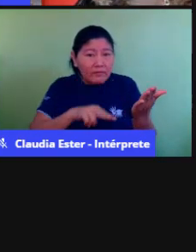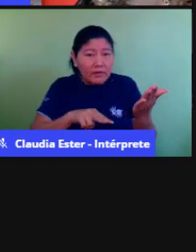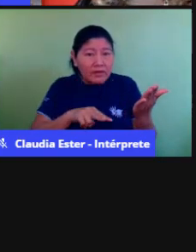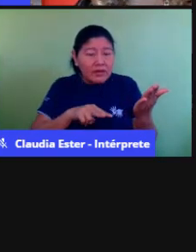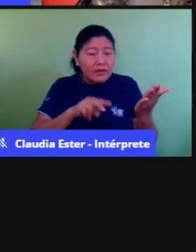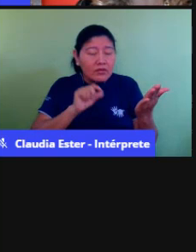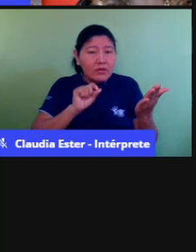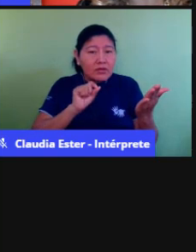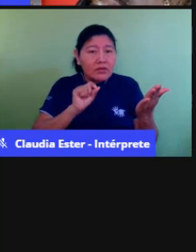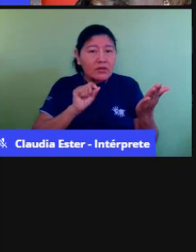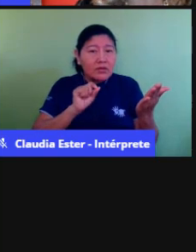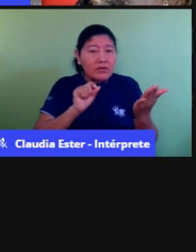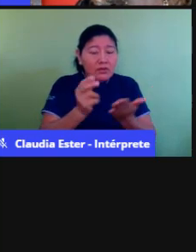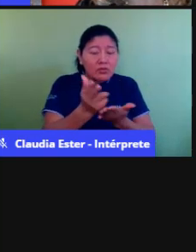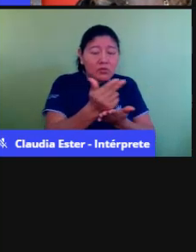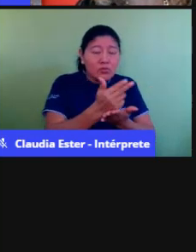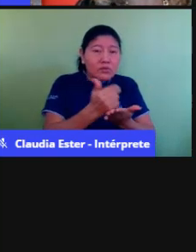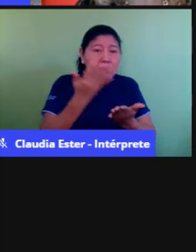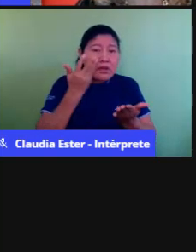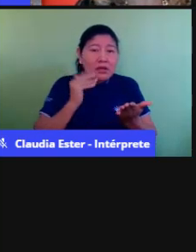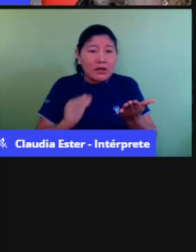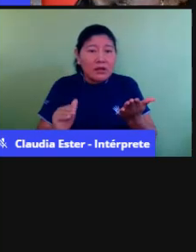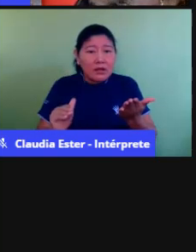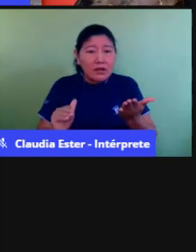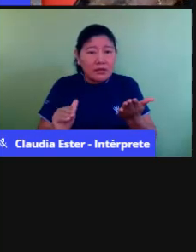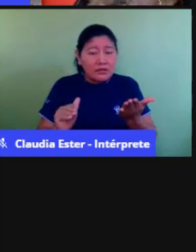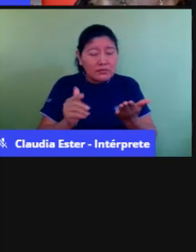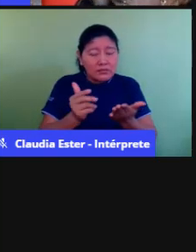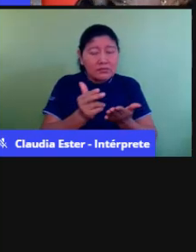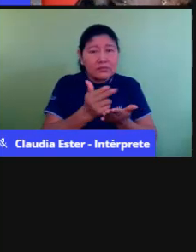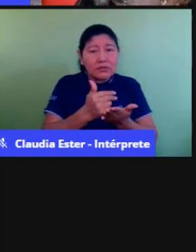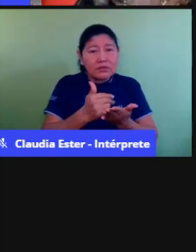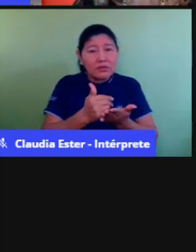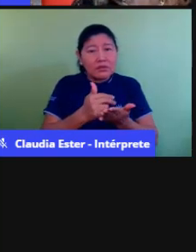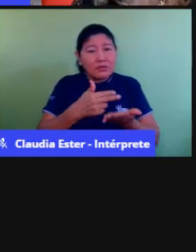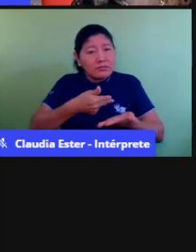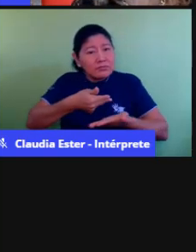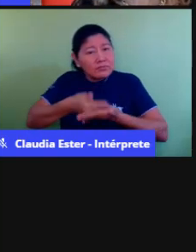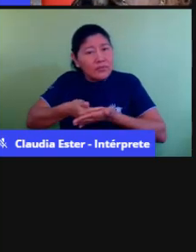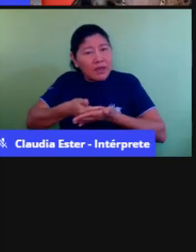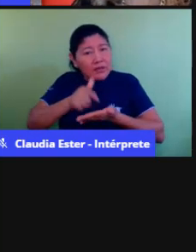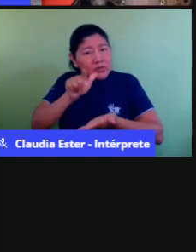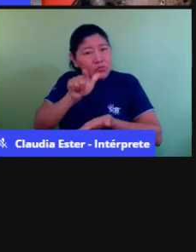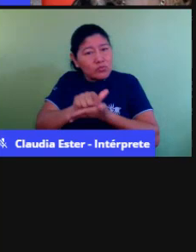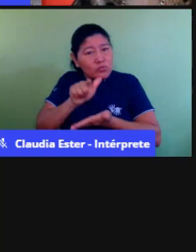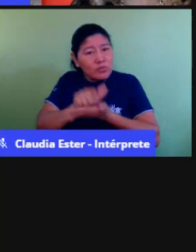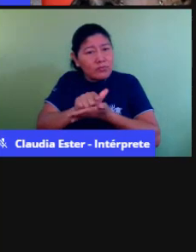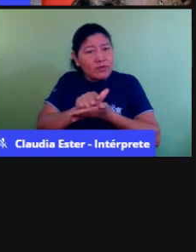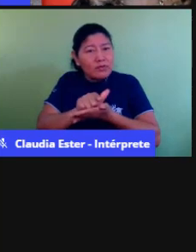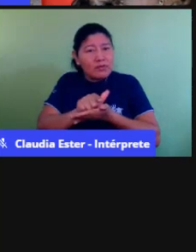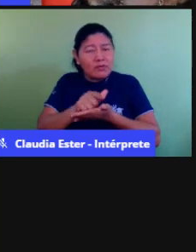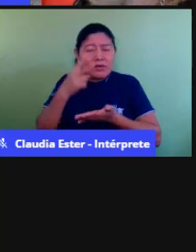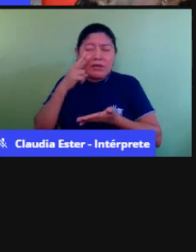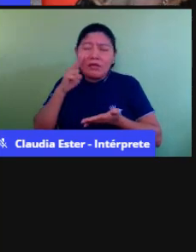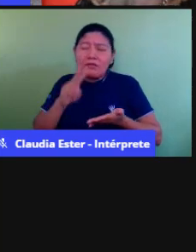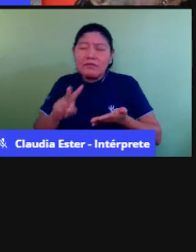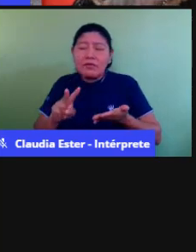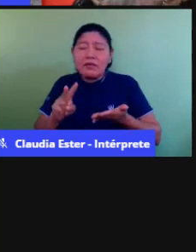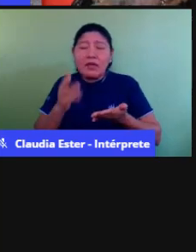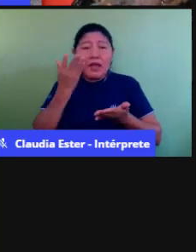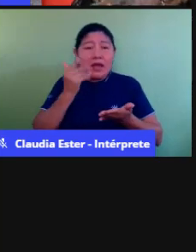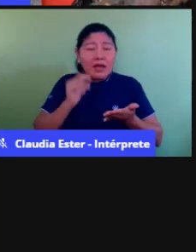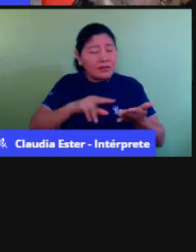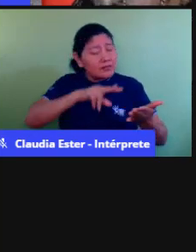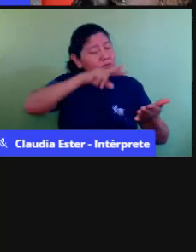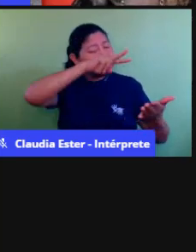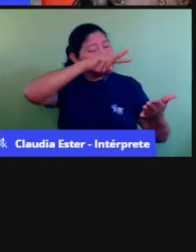deitada no papel. Pode passar. A criança lê o que o espaço conta.